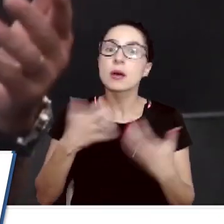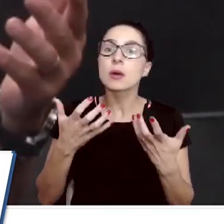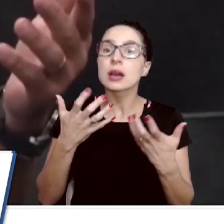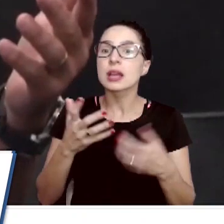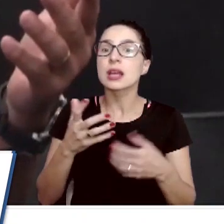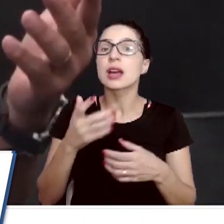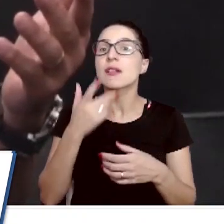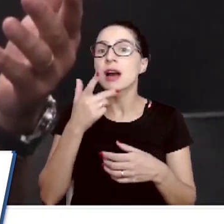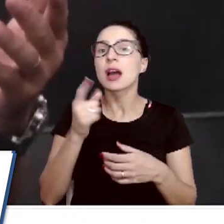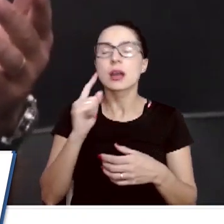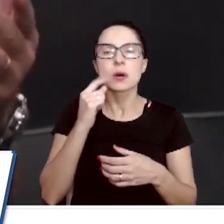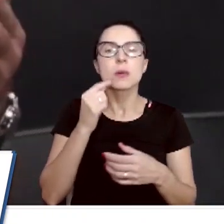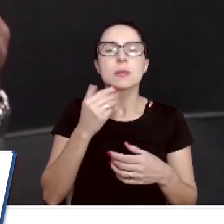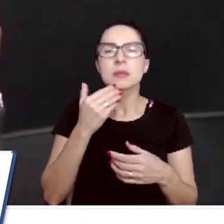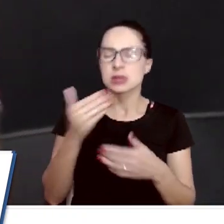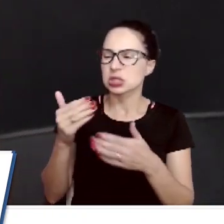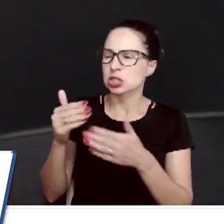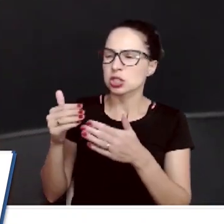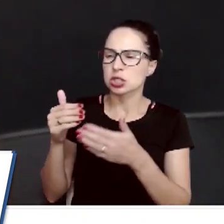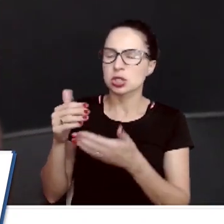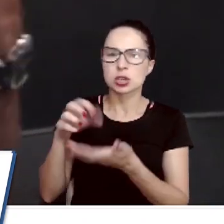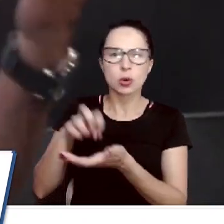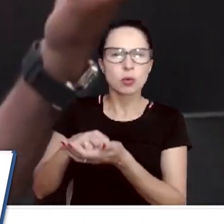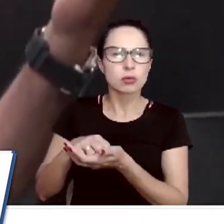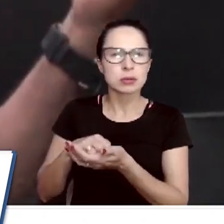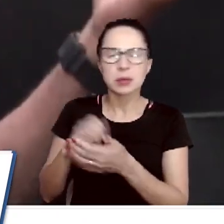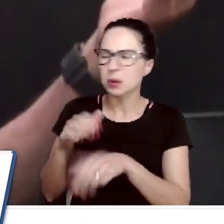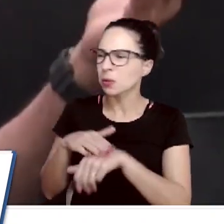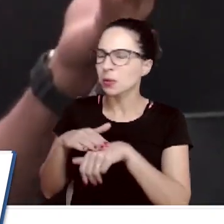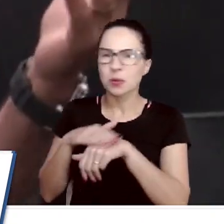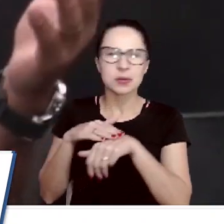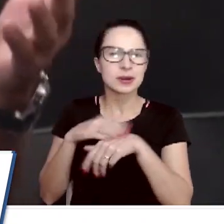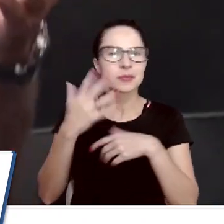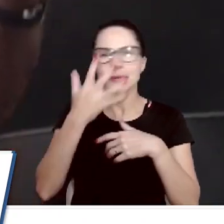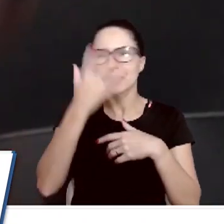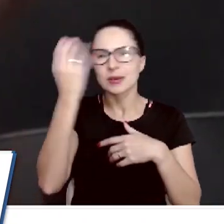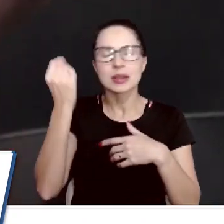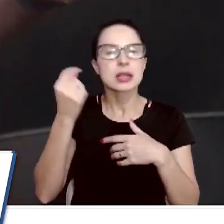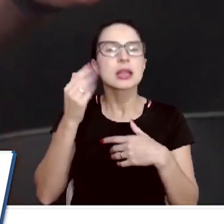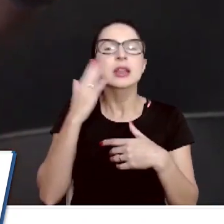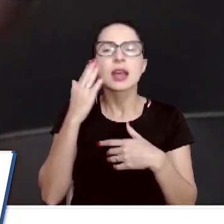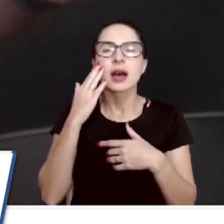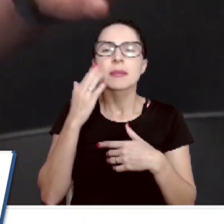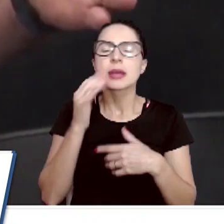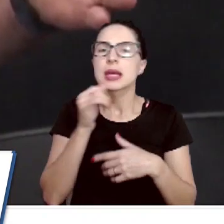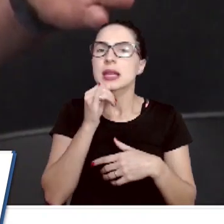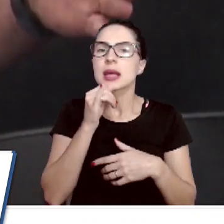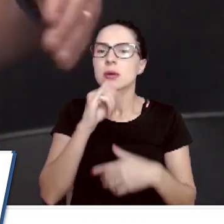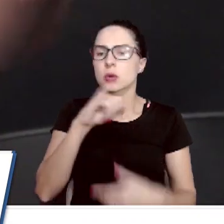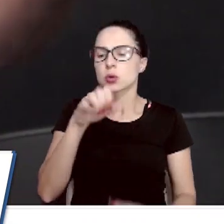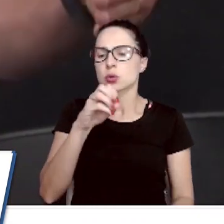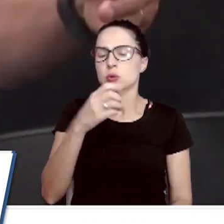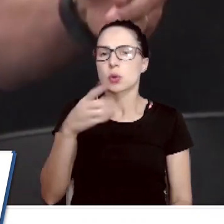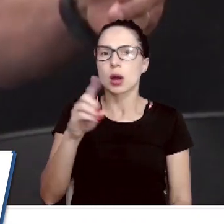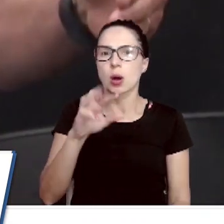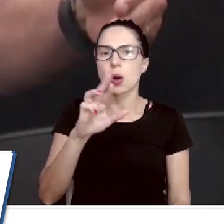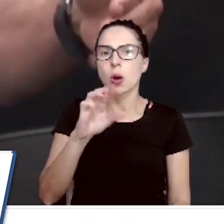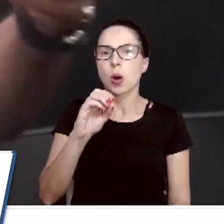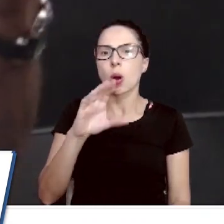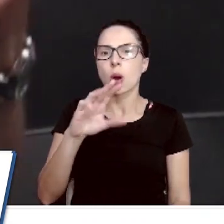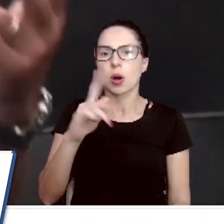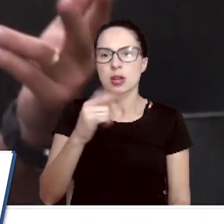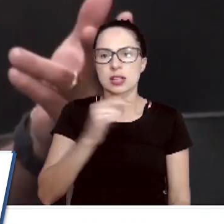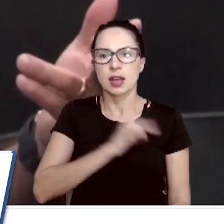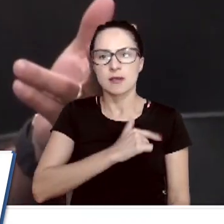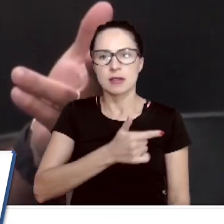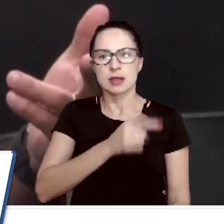pedi para confirmar aqui que eu conversei com ele, mas eu esqueci ou alguém sabe aqui. Por exemplo, o João Rocha foi vice-prefeito de